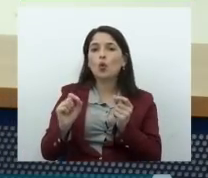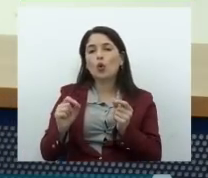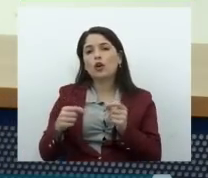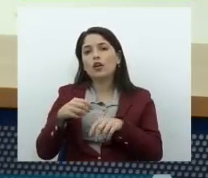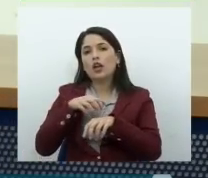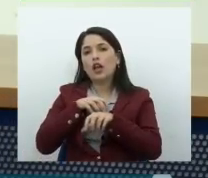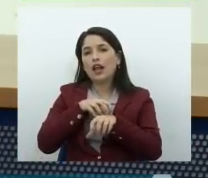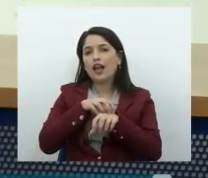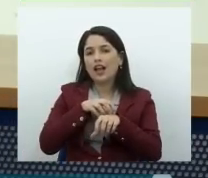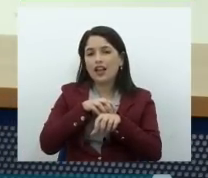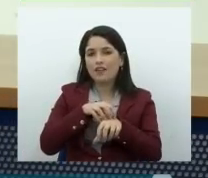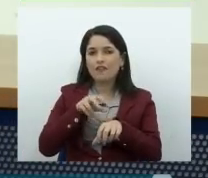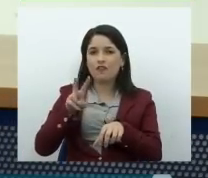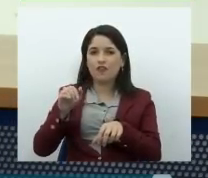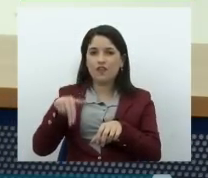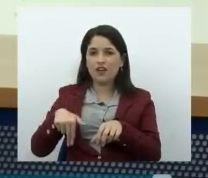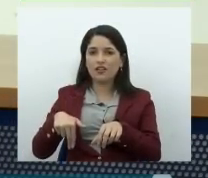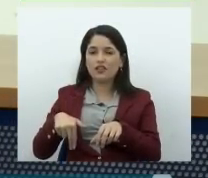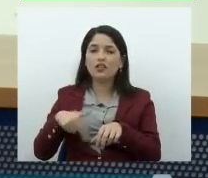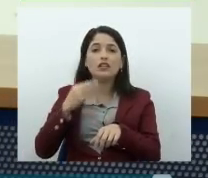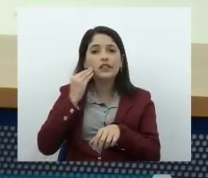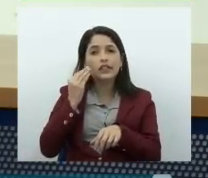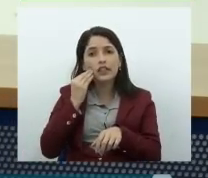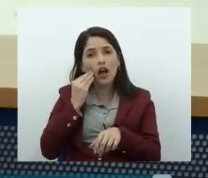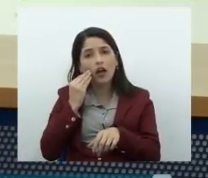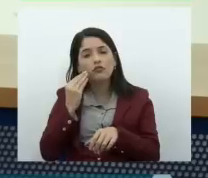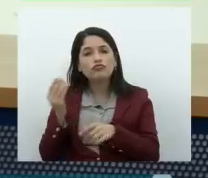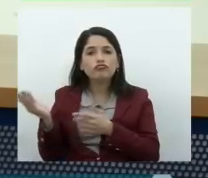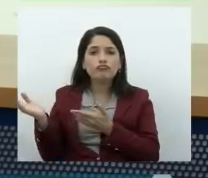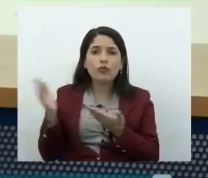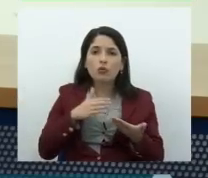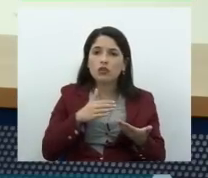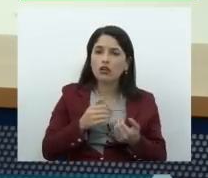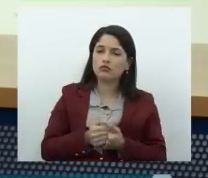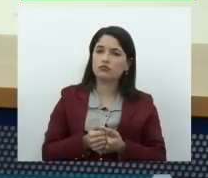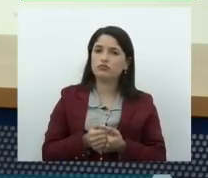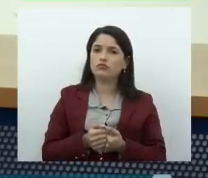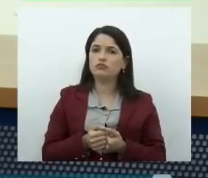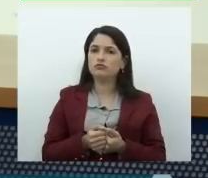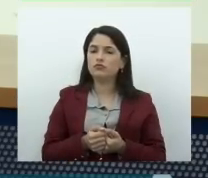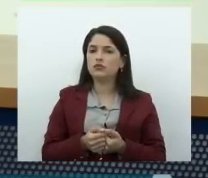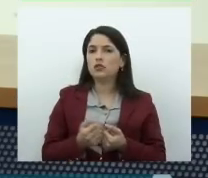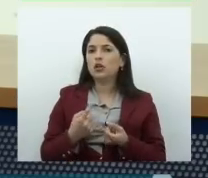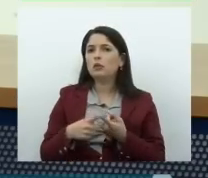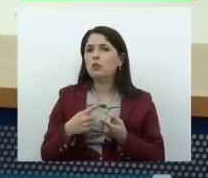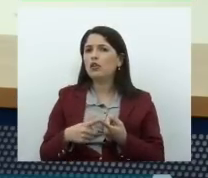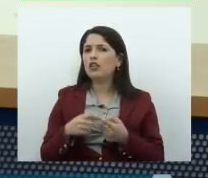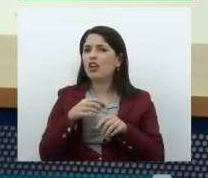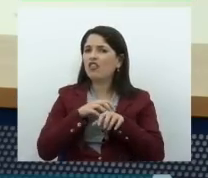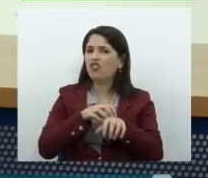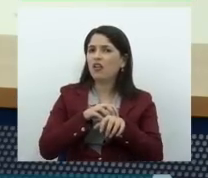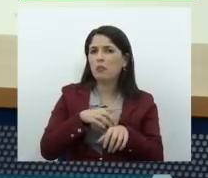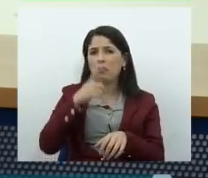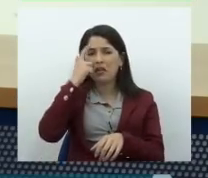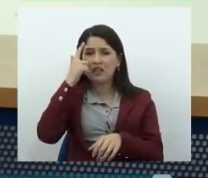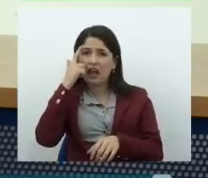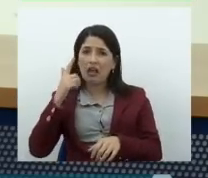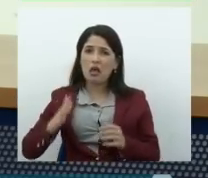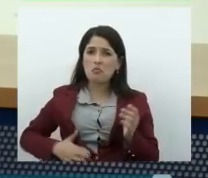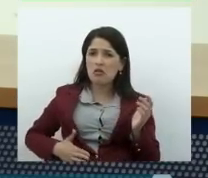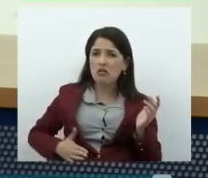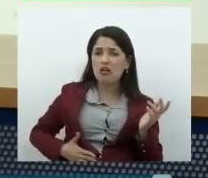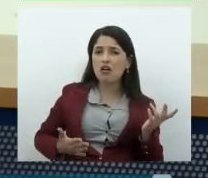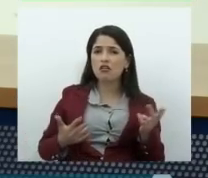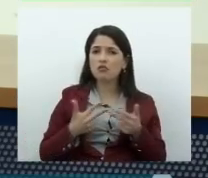lotações, trazer as lotações de volta? Não é um transporte de bandidos, como muitos dizem, como é falado por